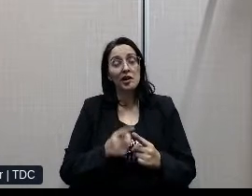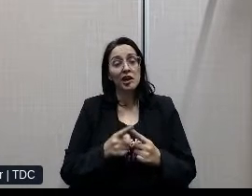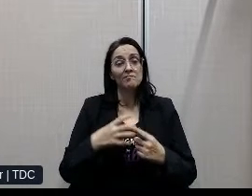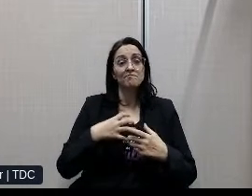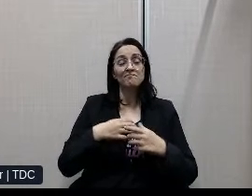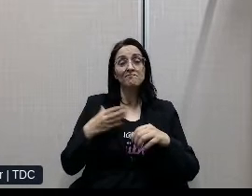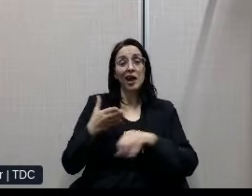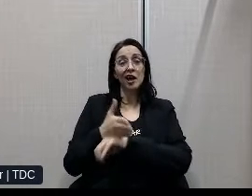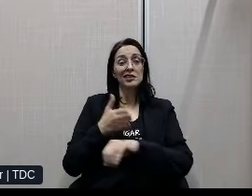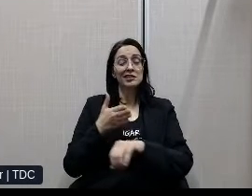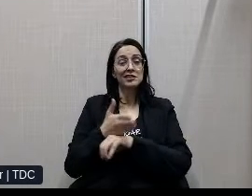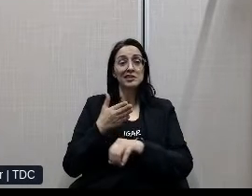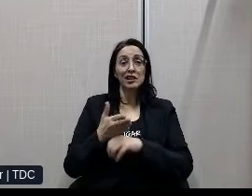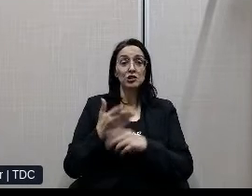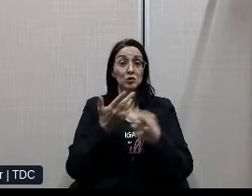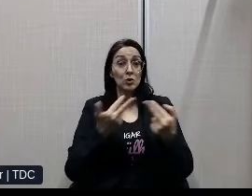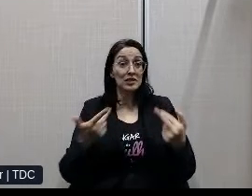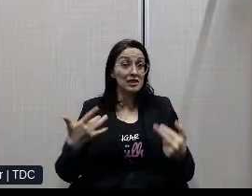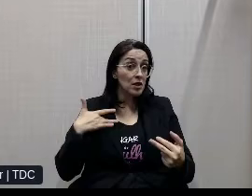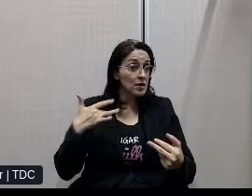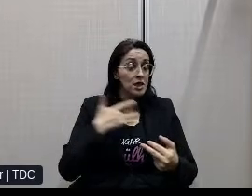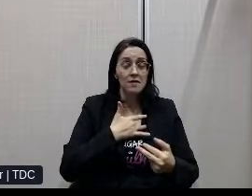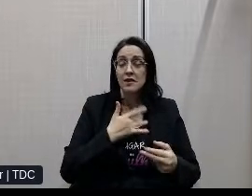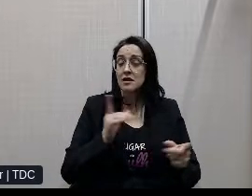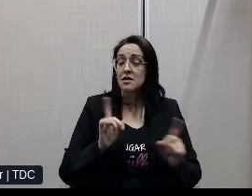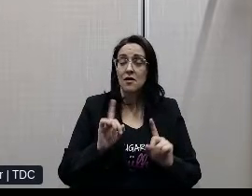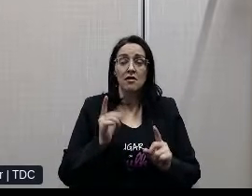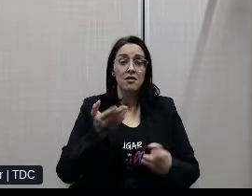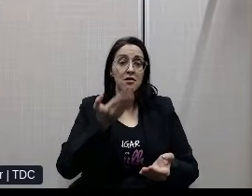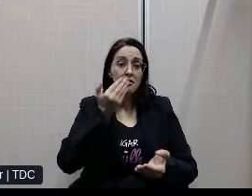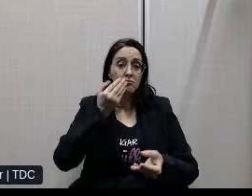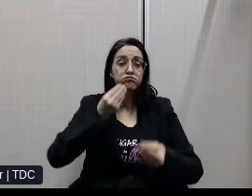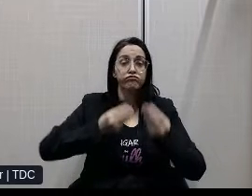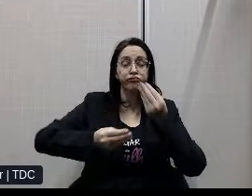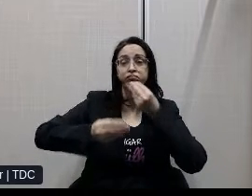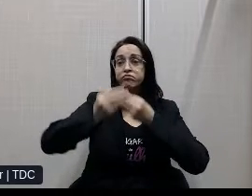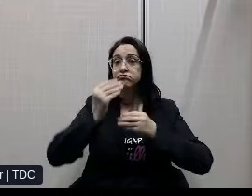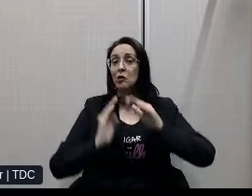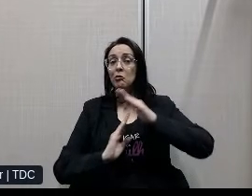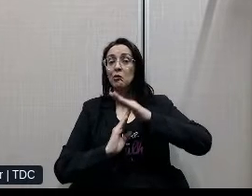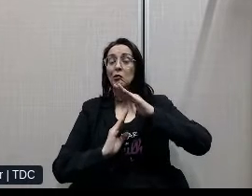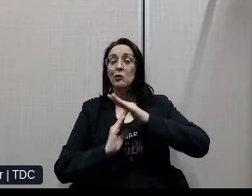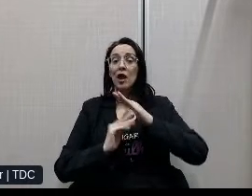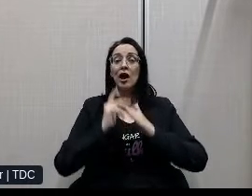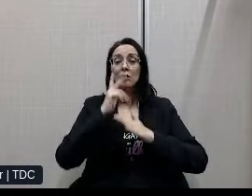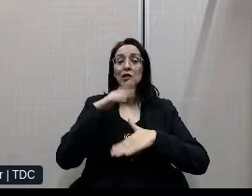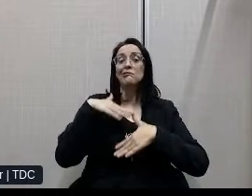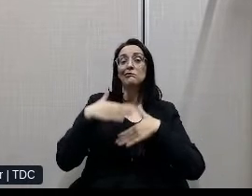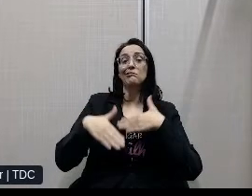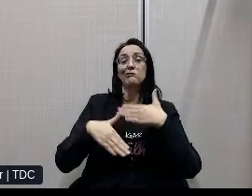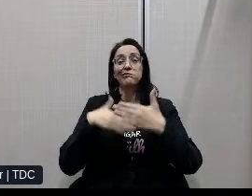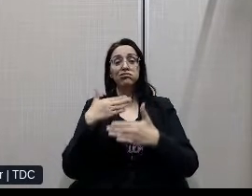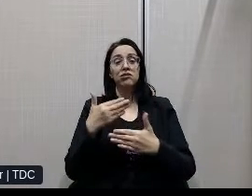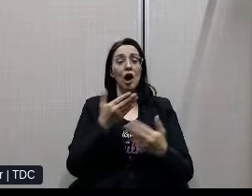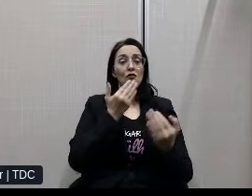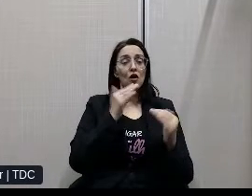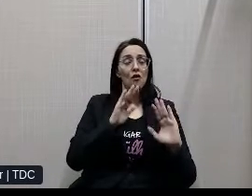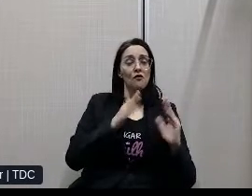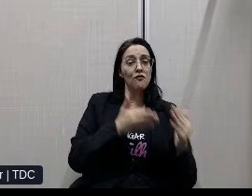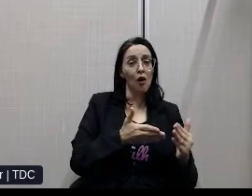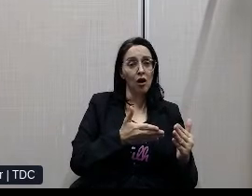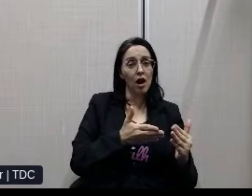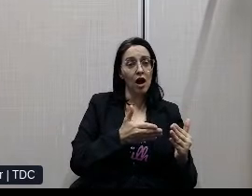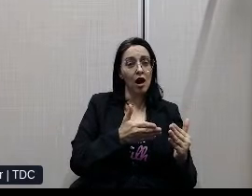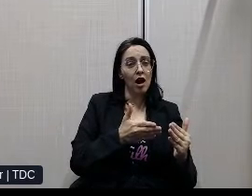acesso a alimentos mais saudáveis e se alimentarem de maneira mais restrita, ficando mais em carboidratos do que em qualquer outro tipo